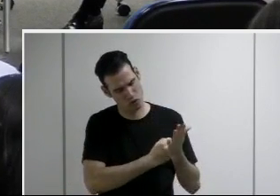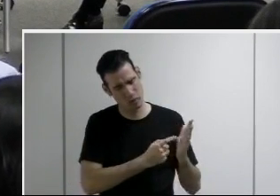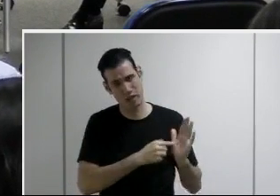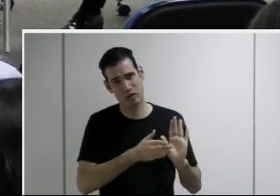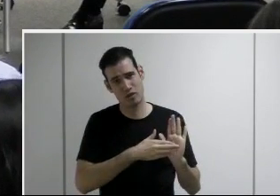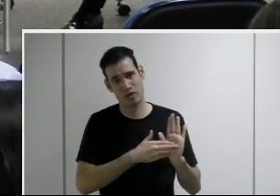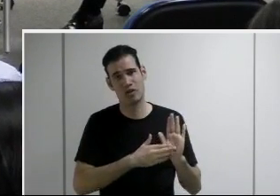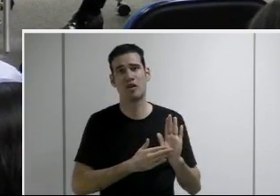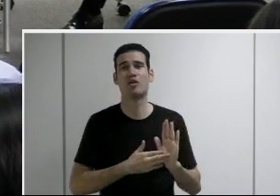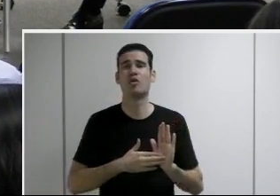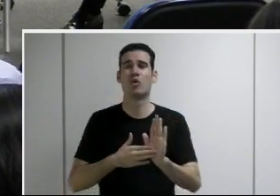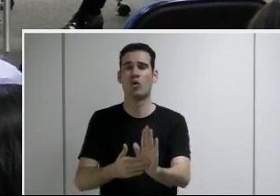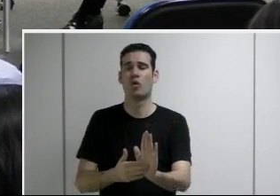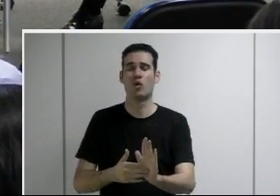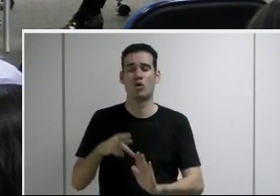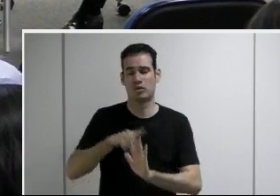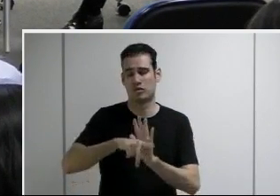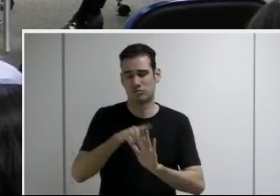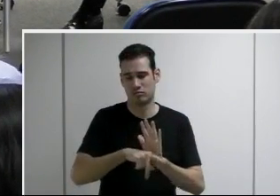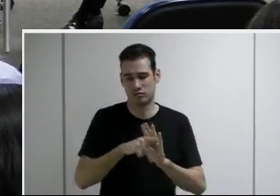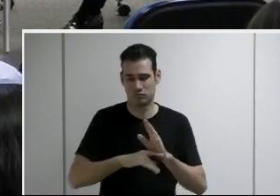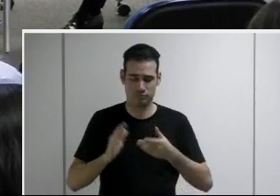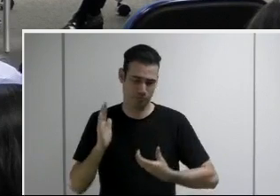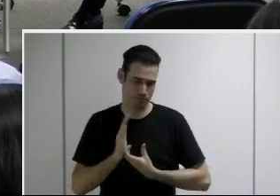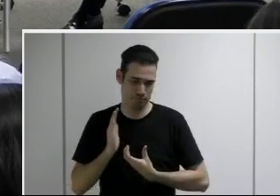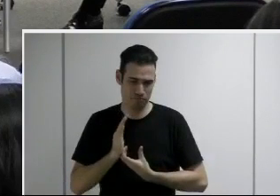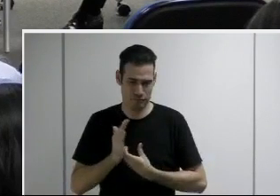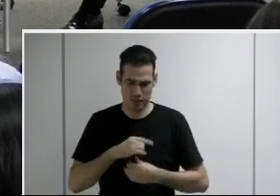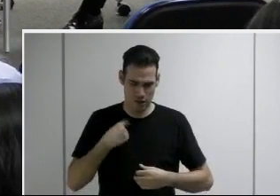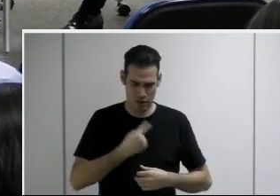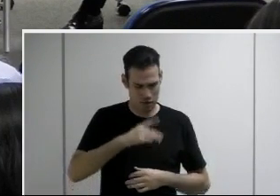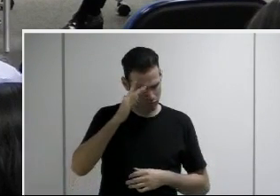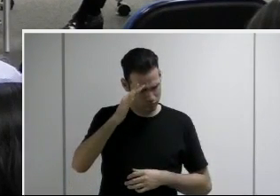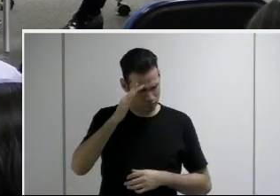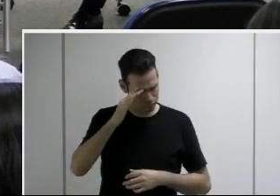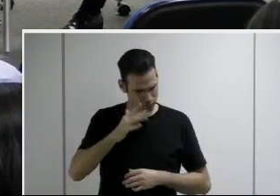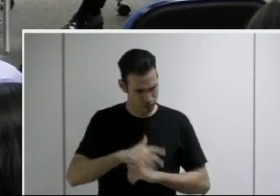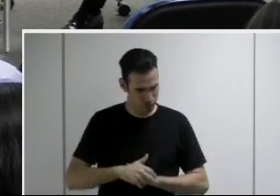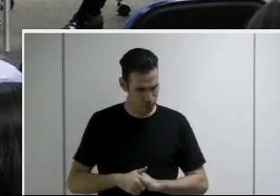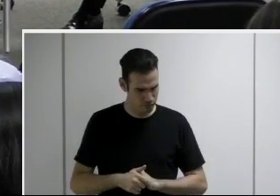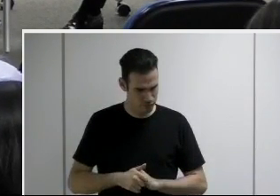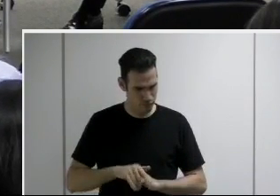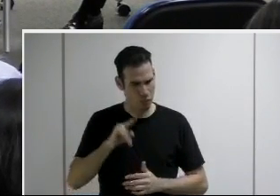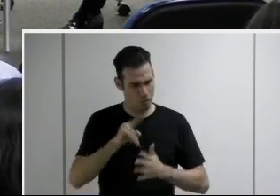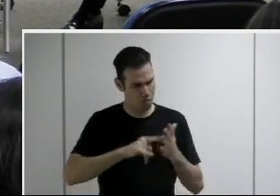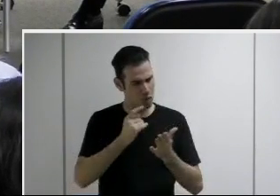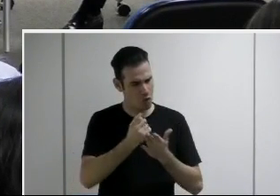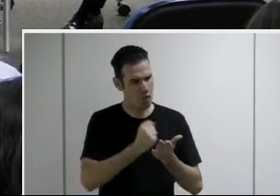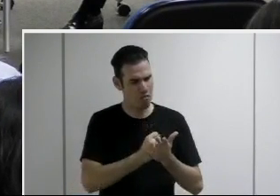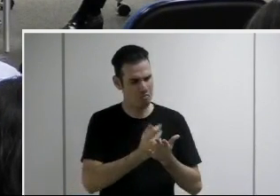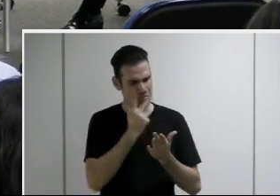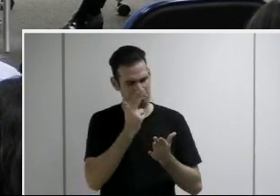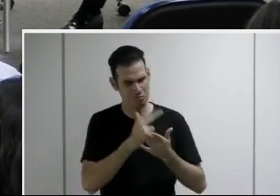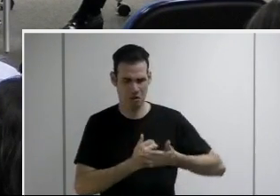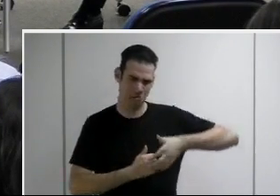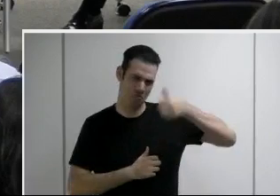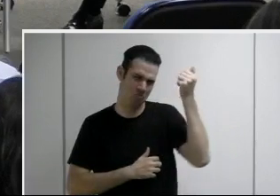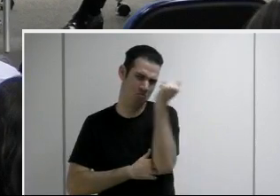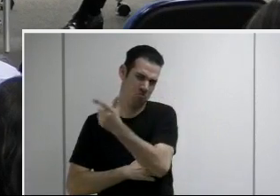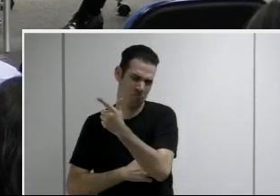alguns avanços importantes e diria que em pontos fundamentais nós temos um documento muito melhor do que a GDPR, muito